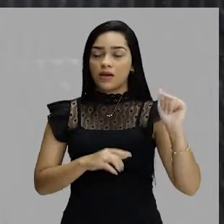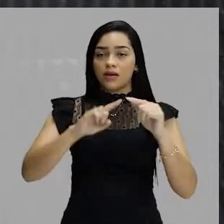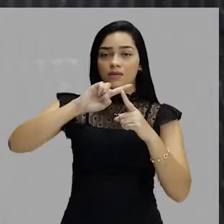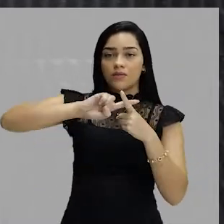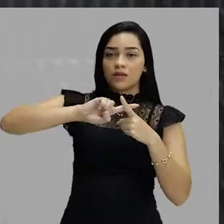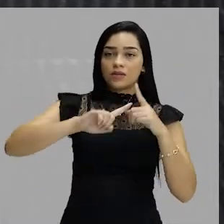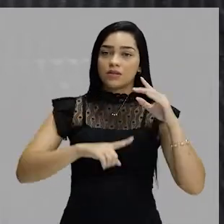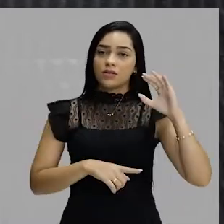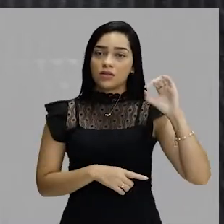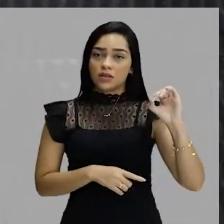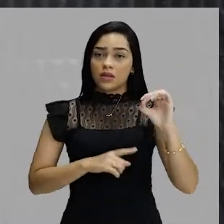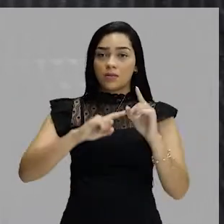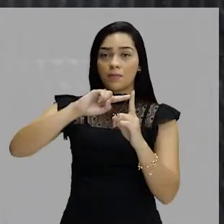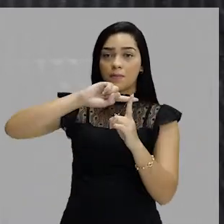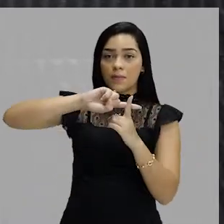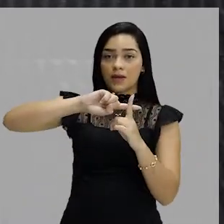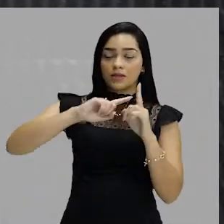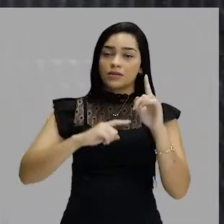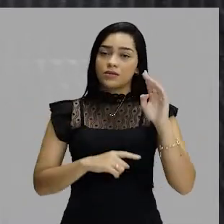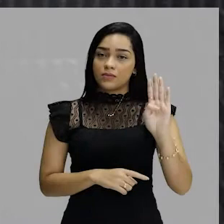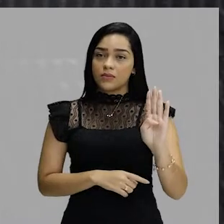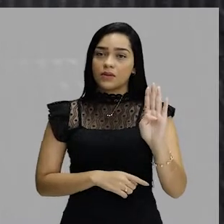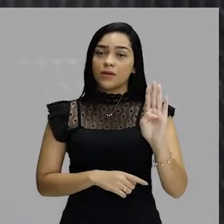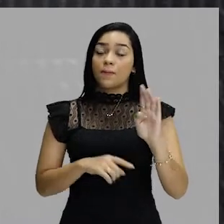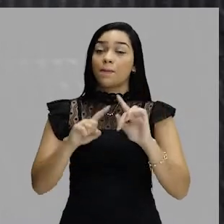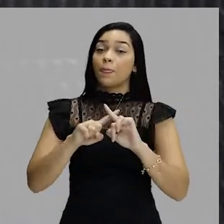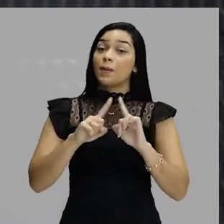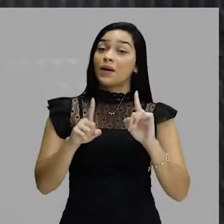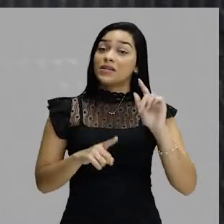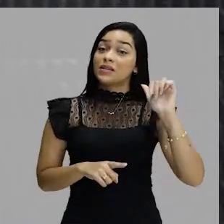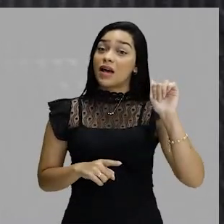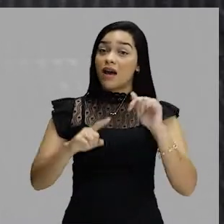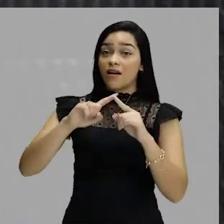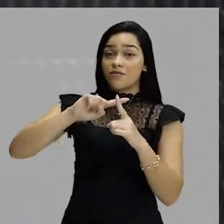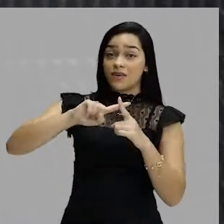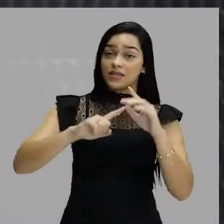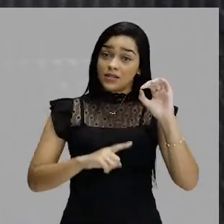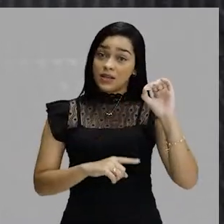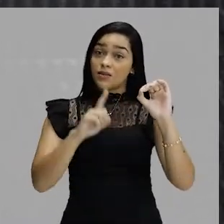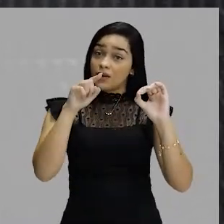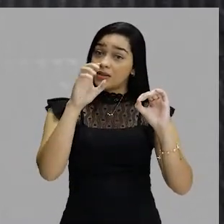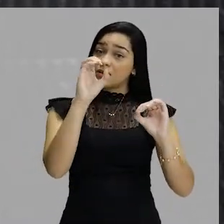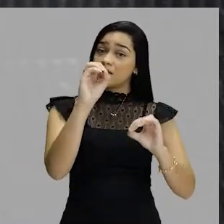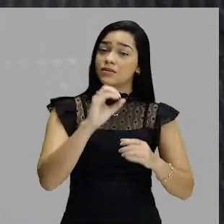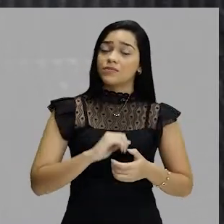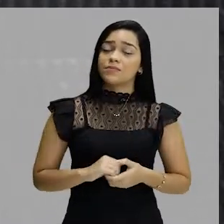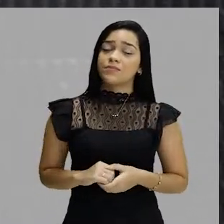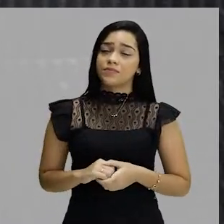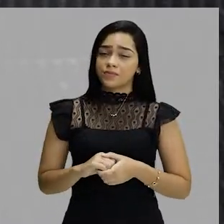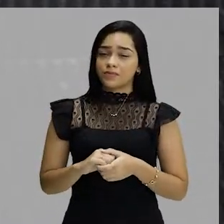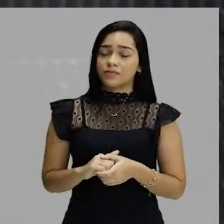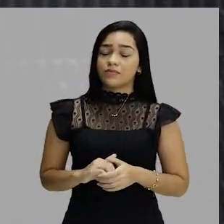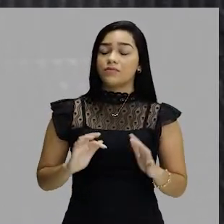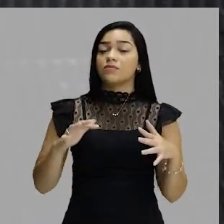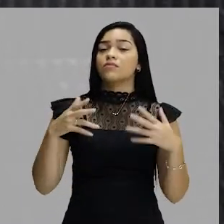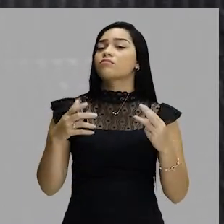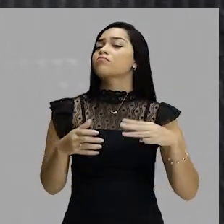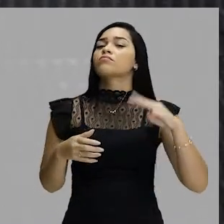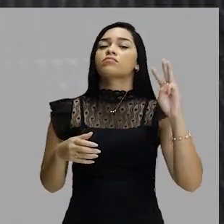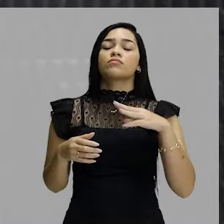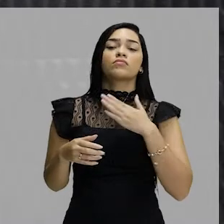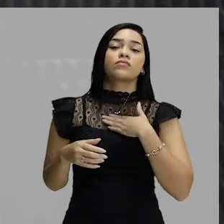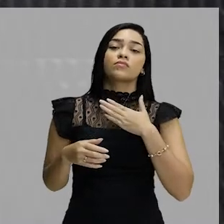vezes 0 mais b. Só que o a vezes 0, galera, é 0. Ora, então quem é